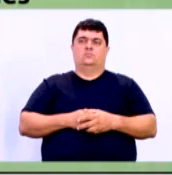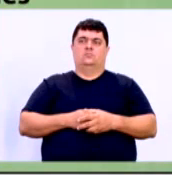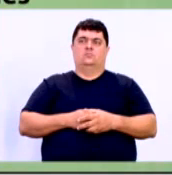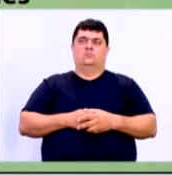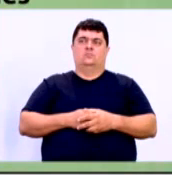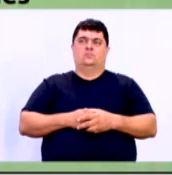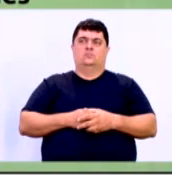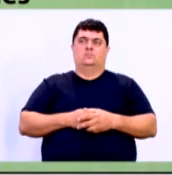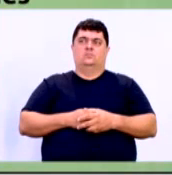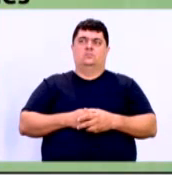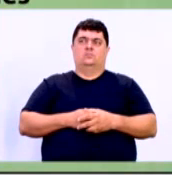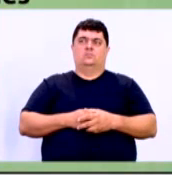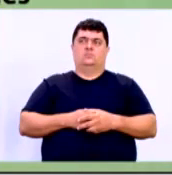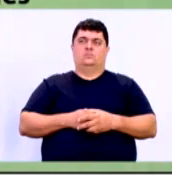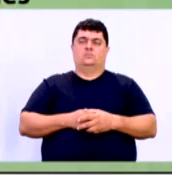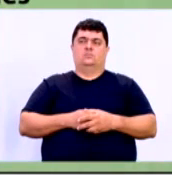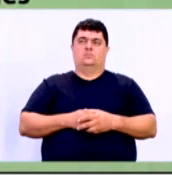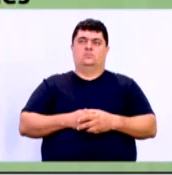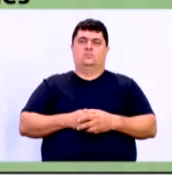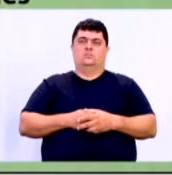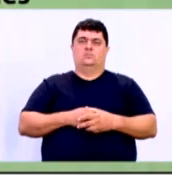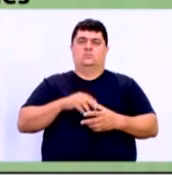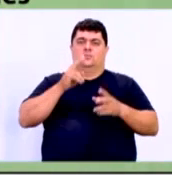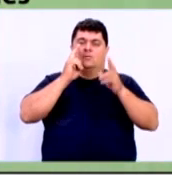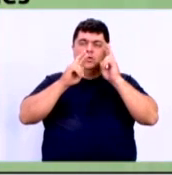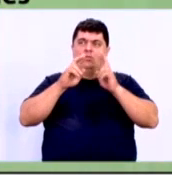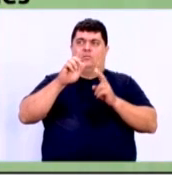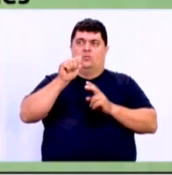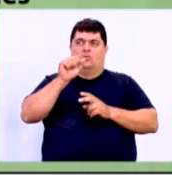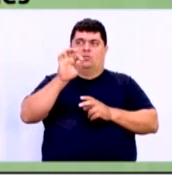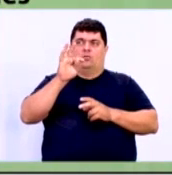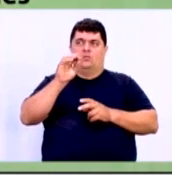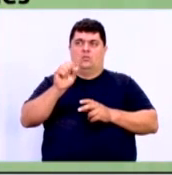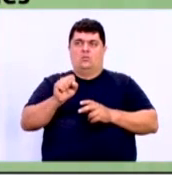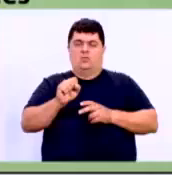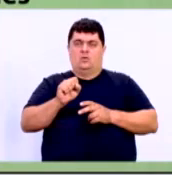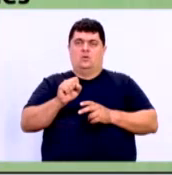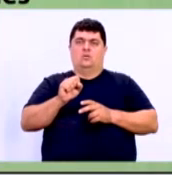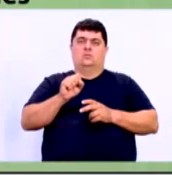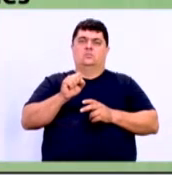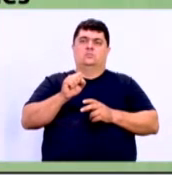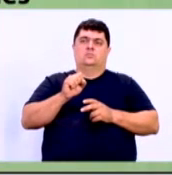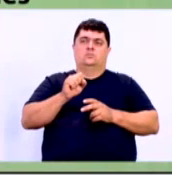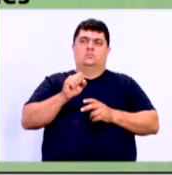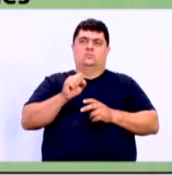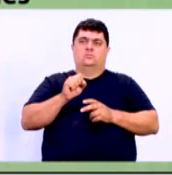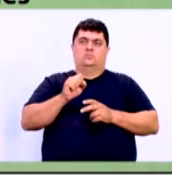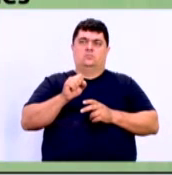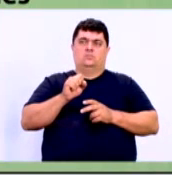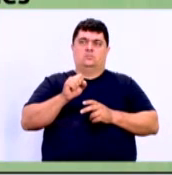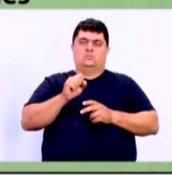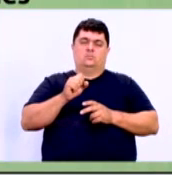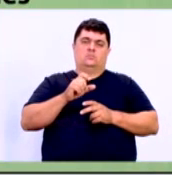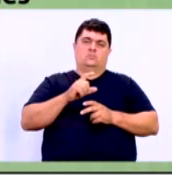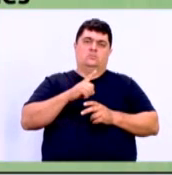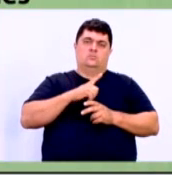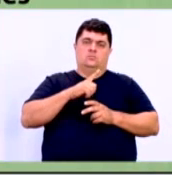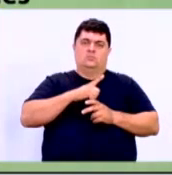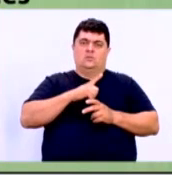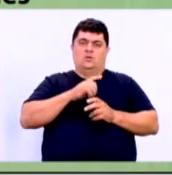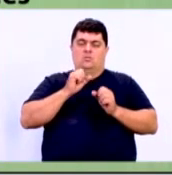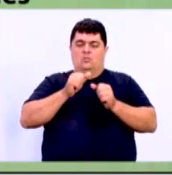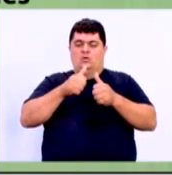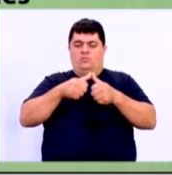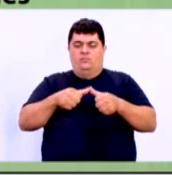Vamos lá. Então, como vimos, os gastos, né, despesas, gastos incorridos em processo de geração de receitas. Pode ser